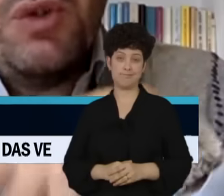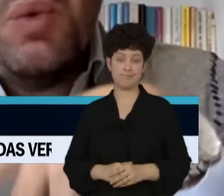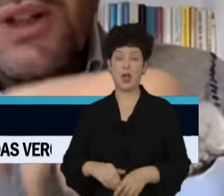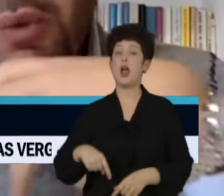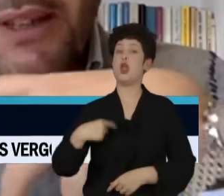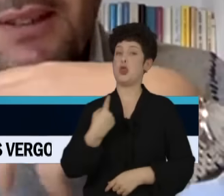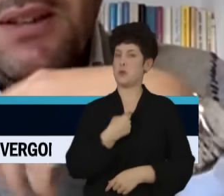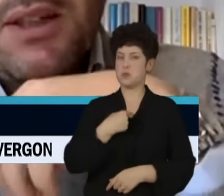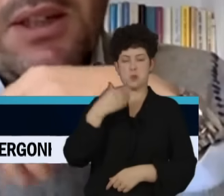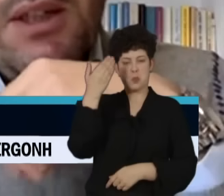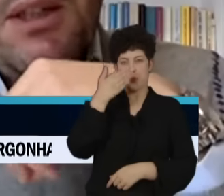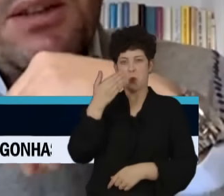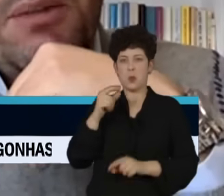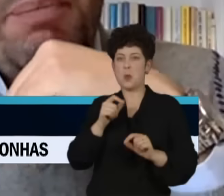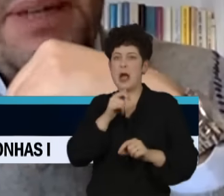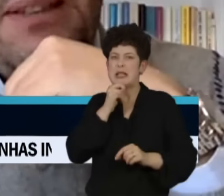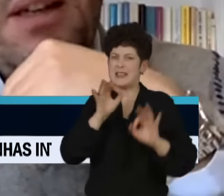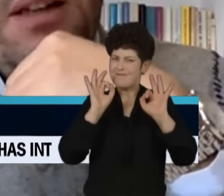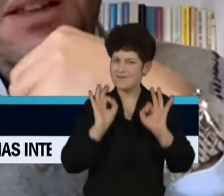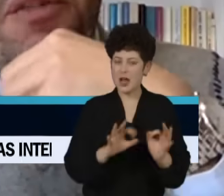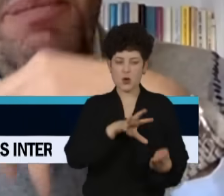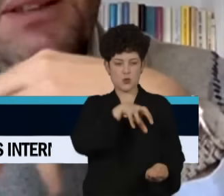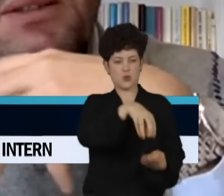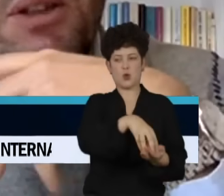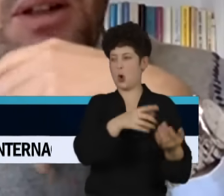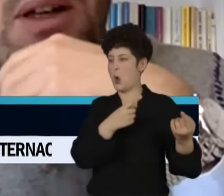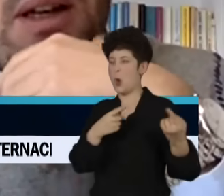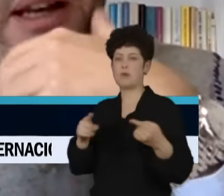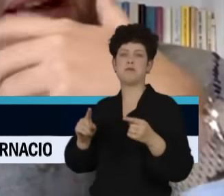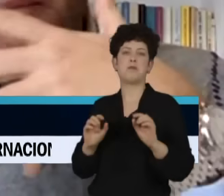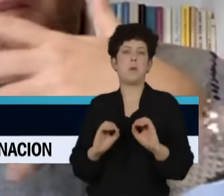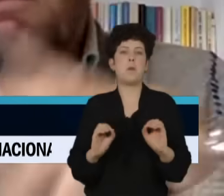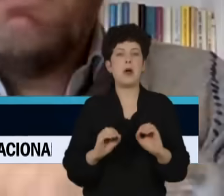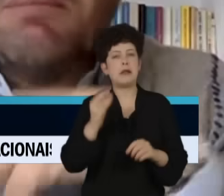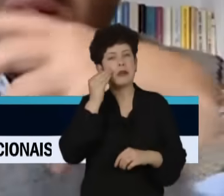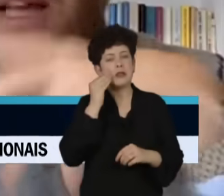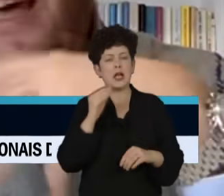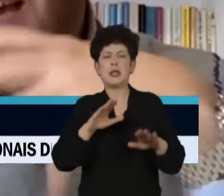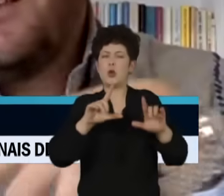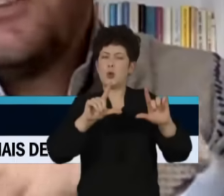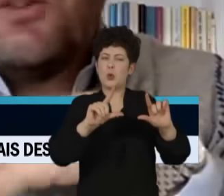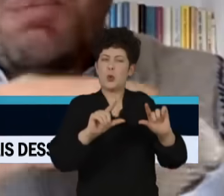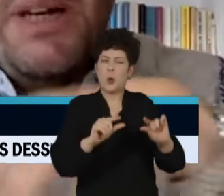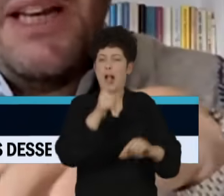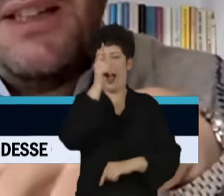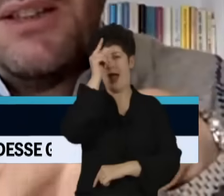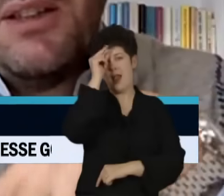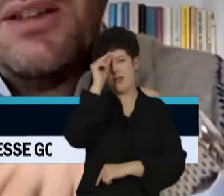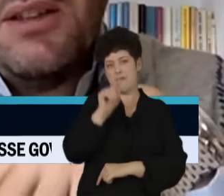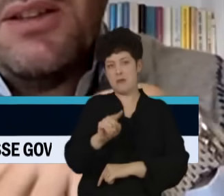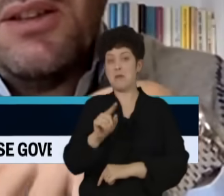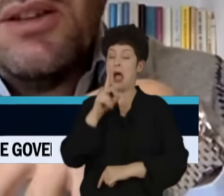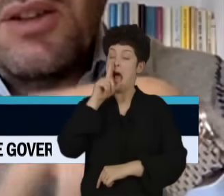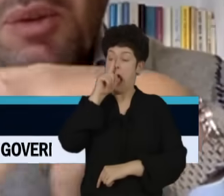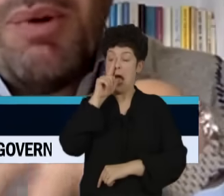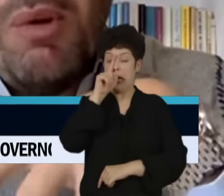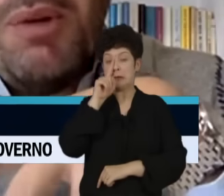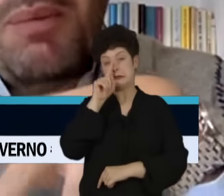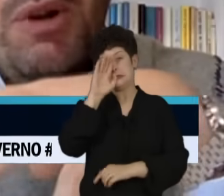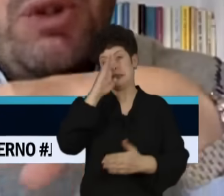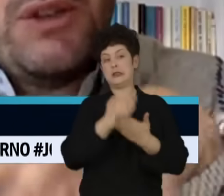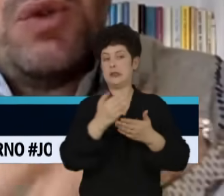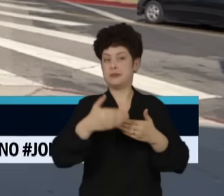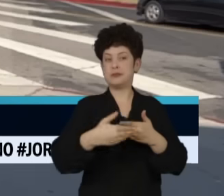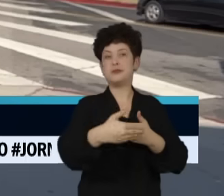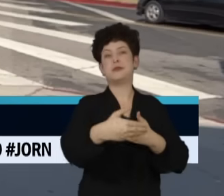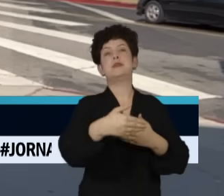Nós ainda não vimos uma resposta institucional a este problema. estão tentando minimizar. Acho que isso pode ser perigoso, pois temos a história